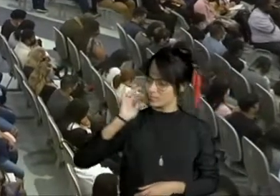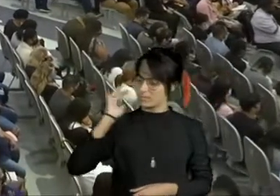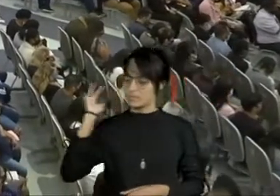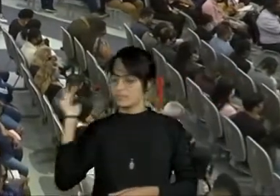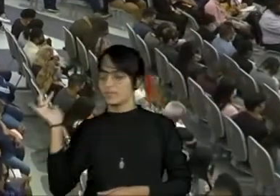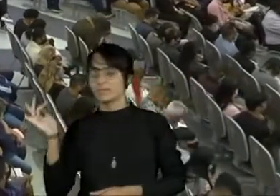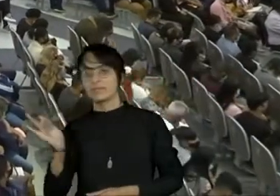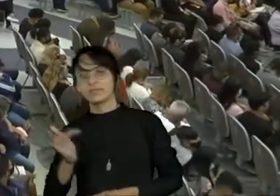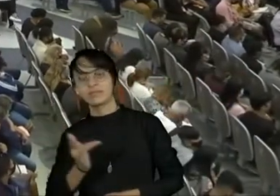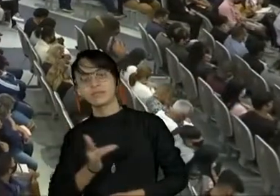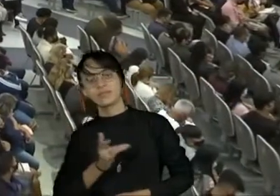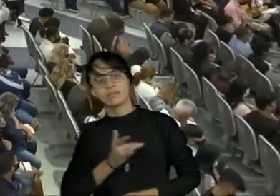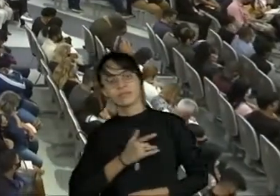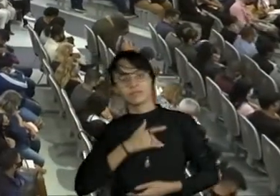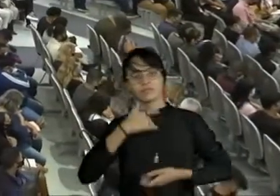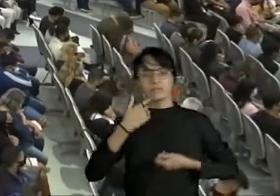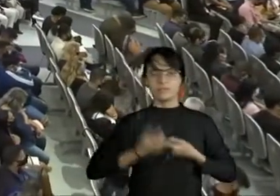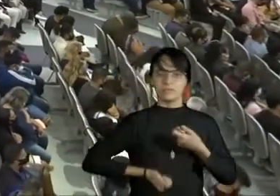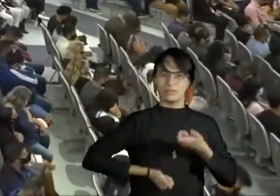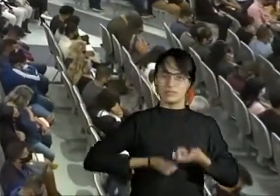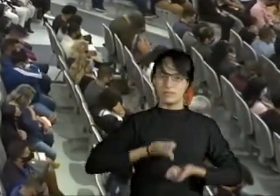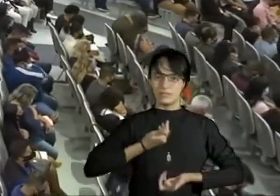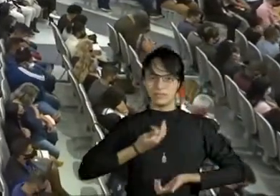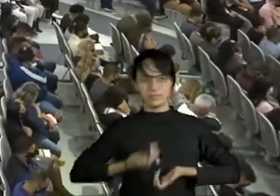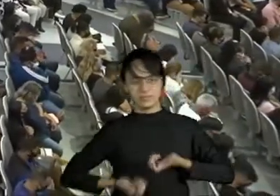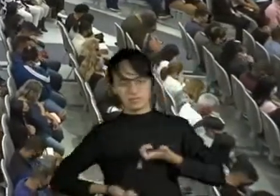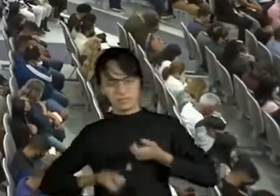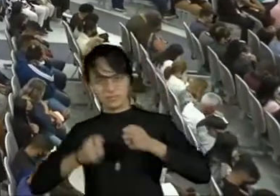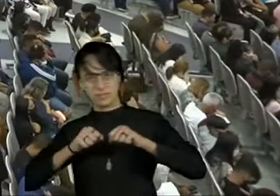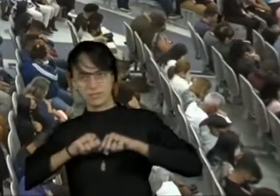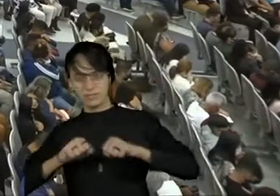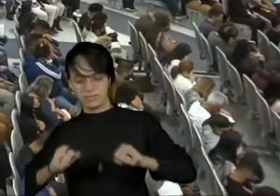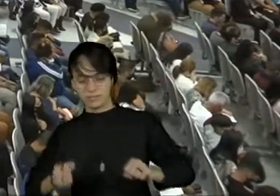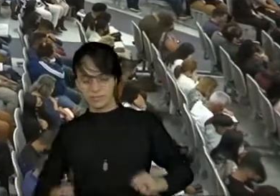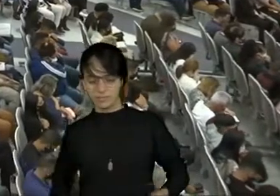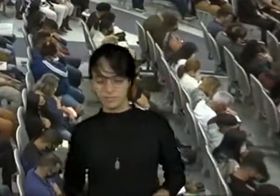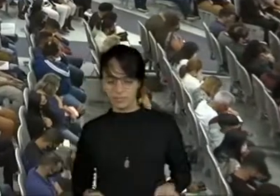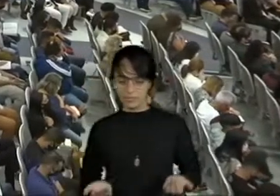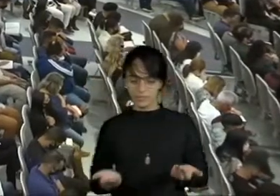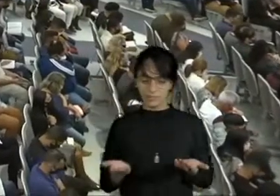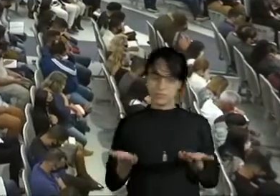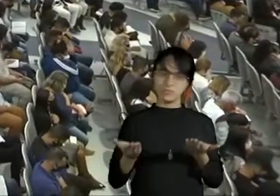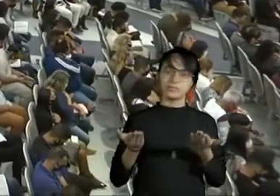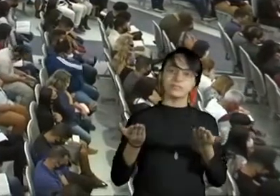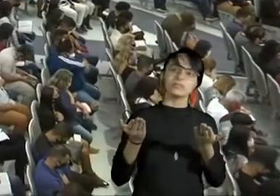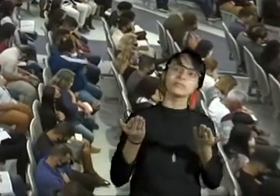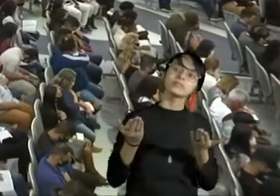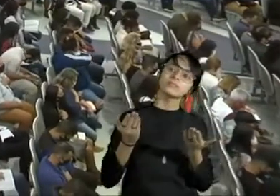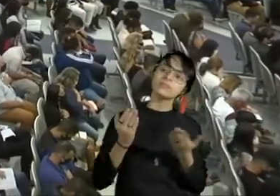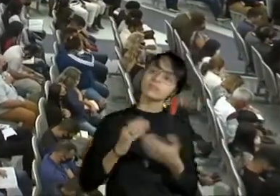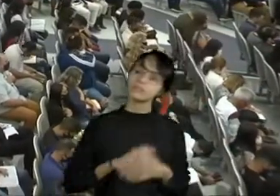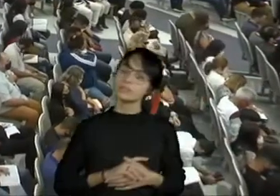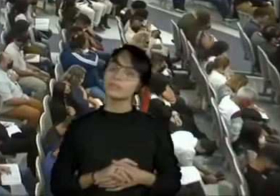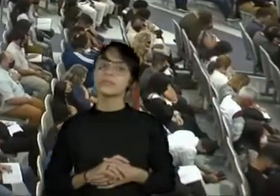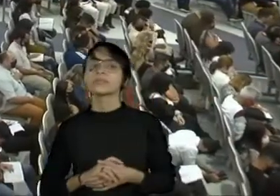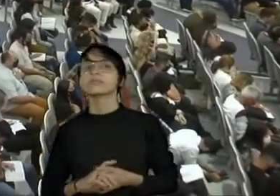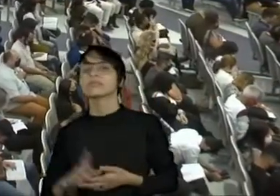Toca-me com brasas do... Faça disso uma súplica, peça.